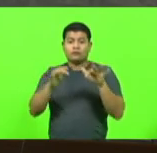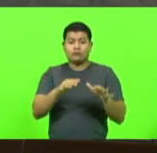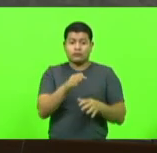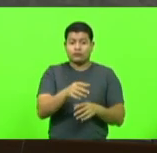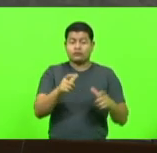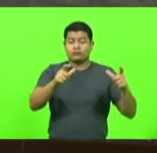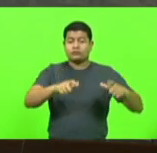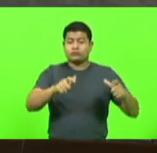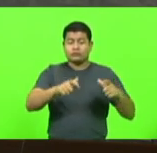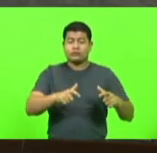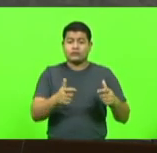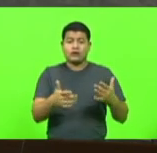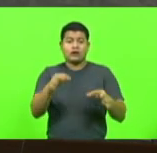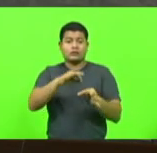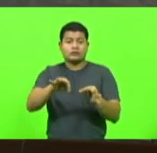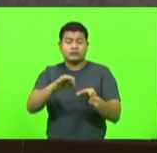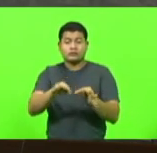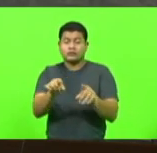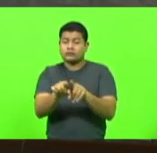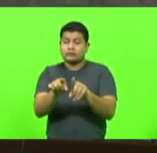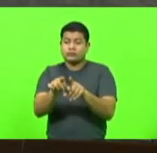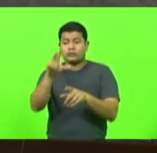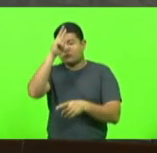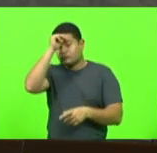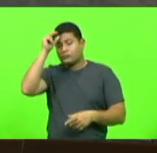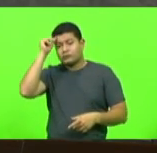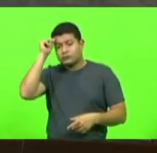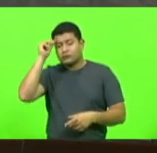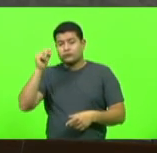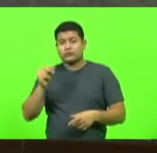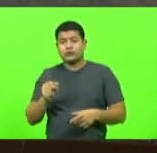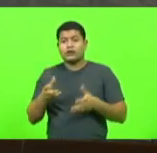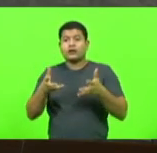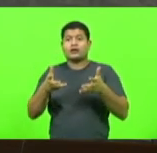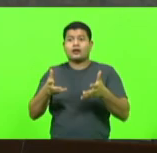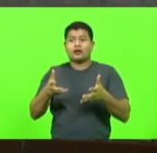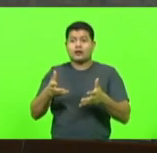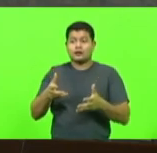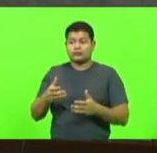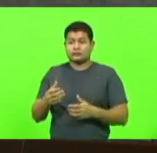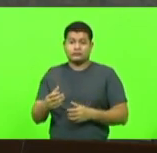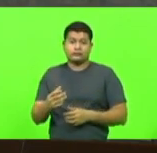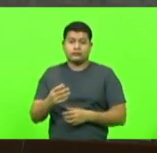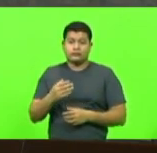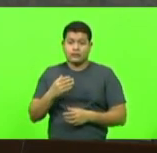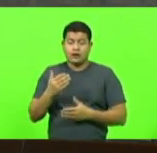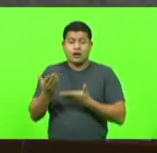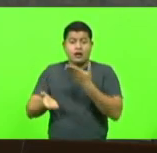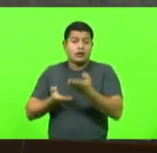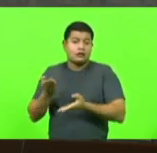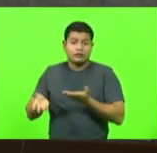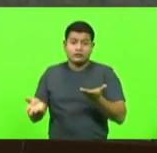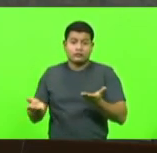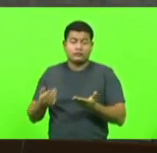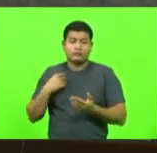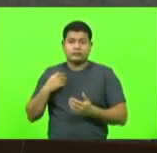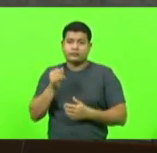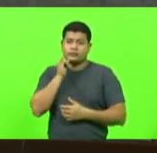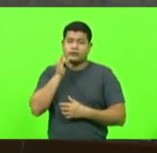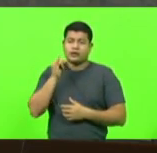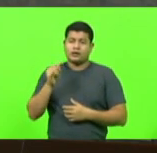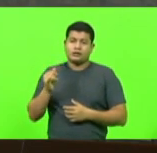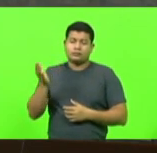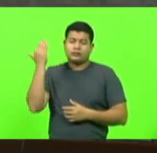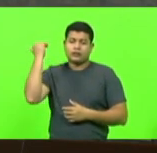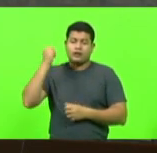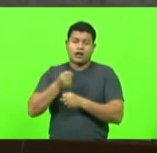aumenta a demanda nas prefeituras. Então, um público que, há 5, 6 anos atrás,